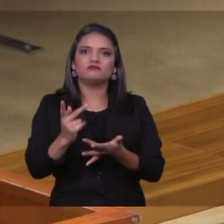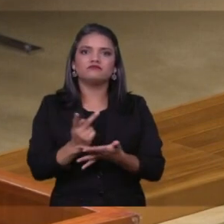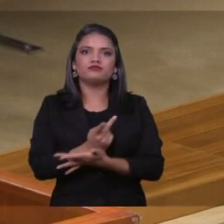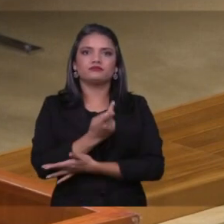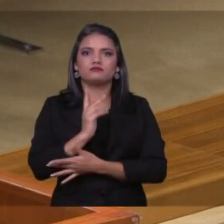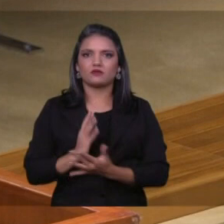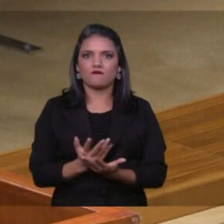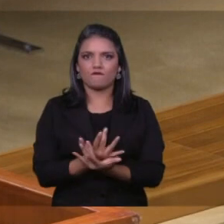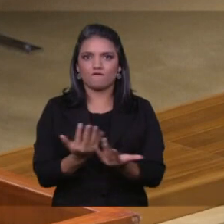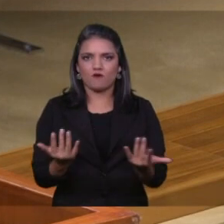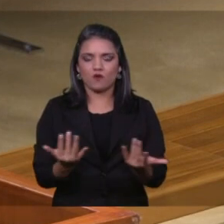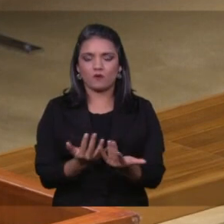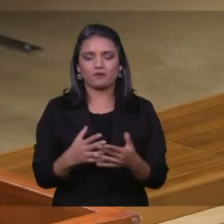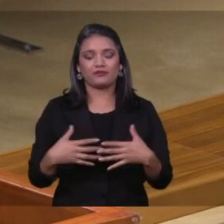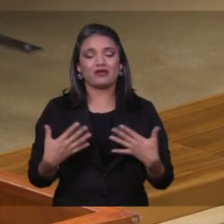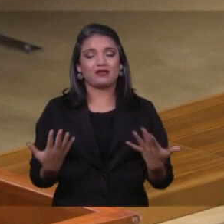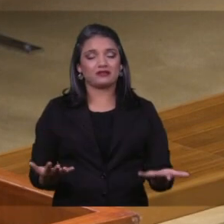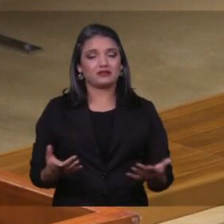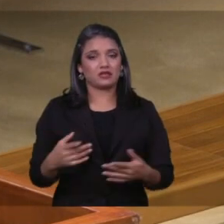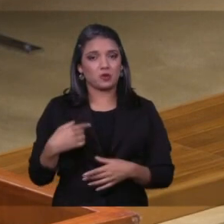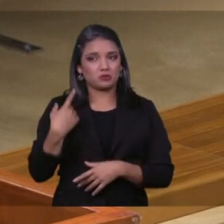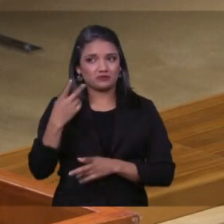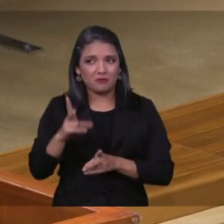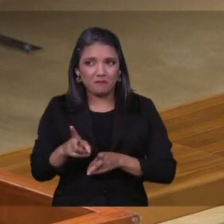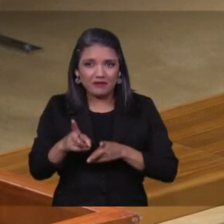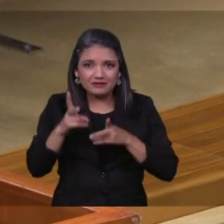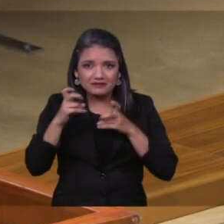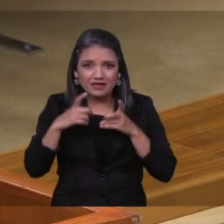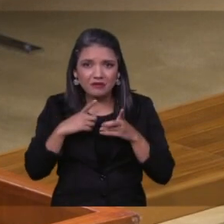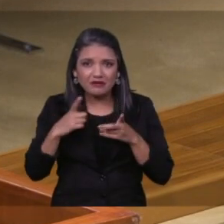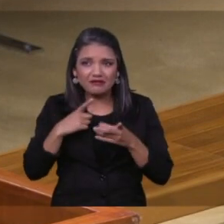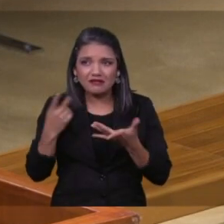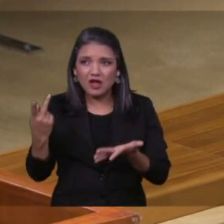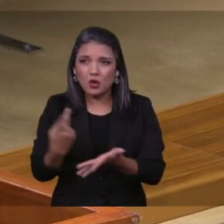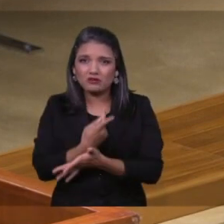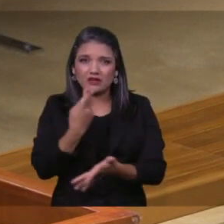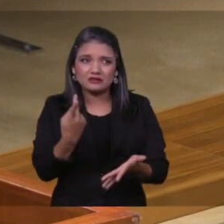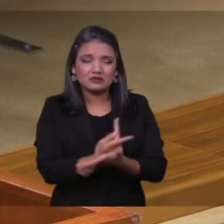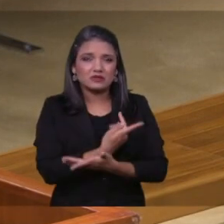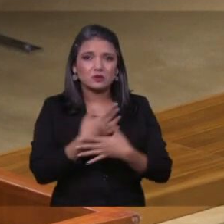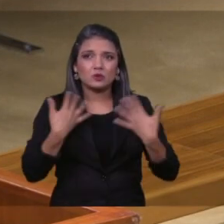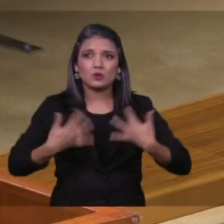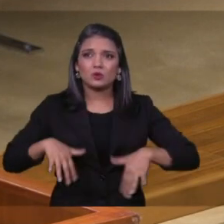um estado de coisas inconstitucional no enfrentamento